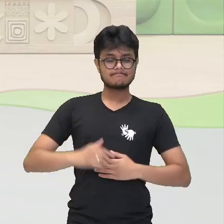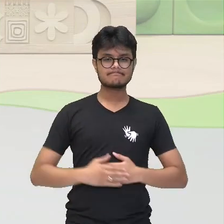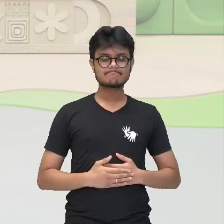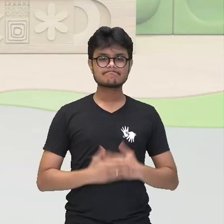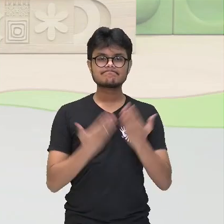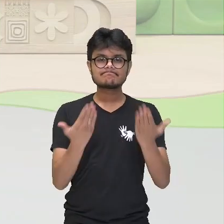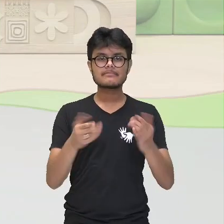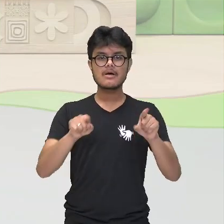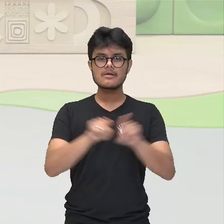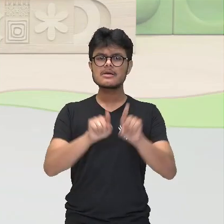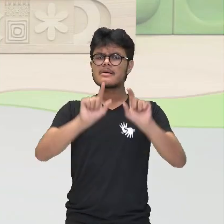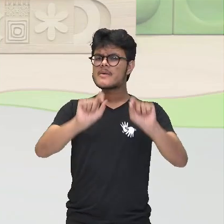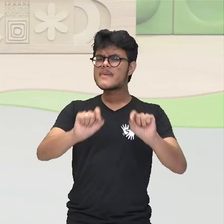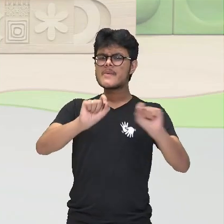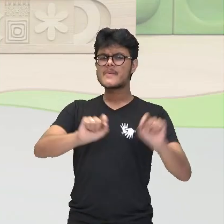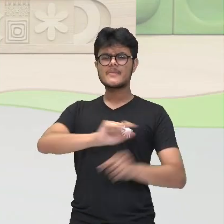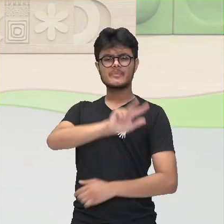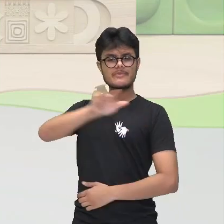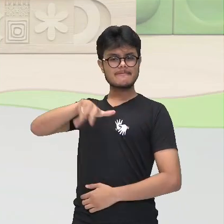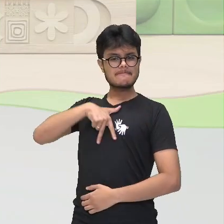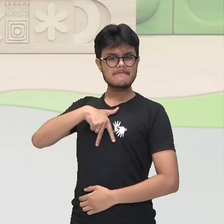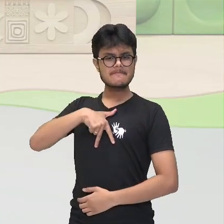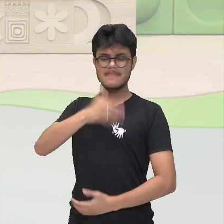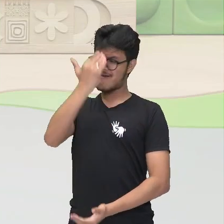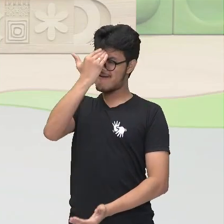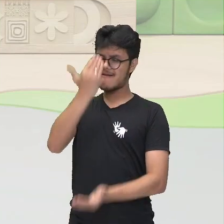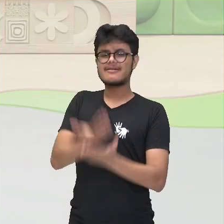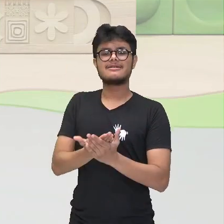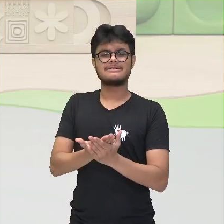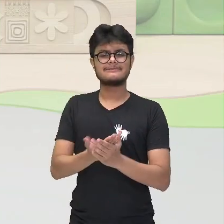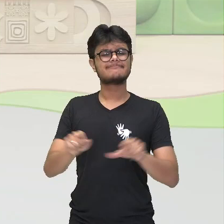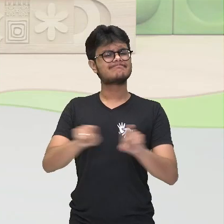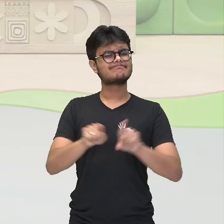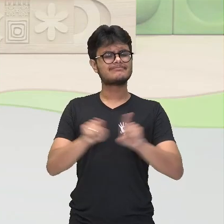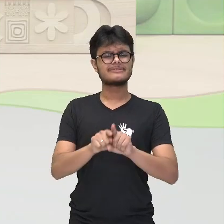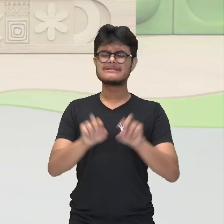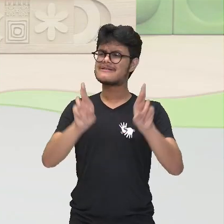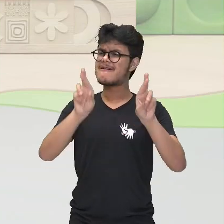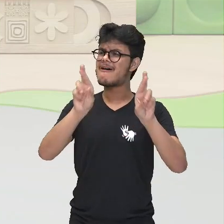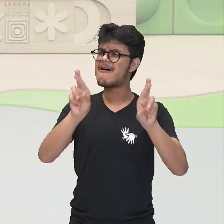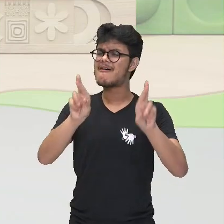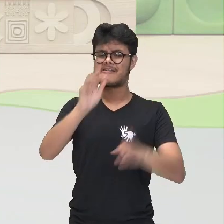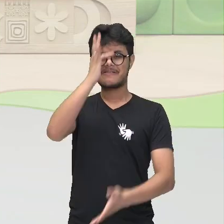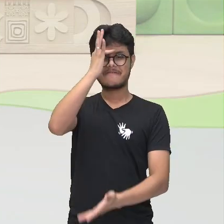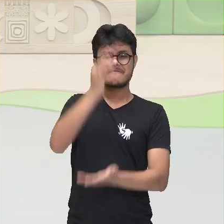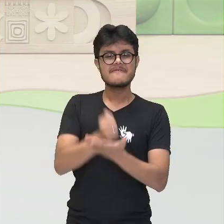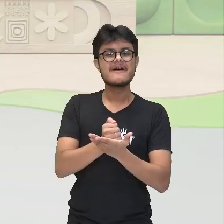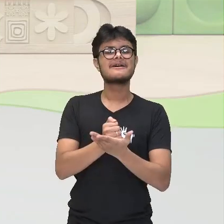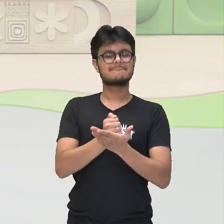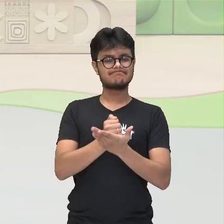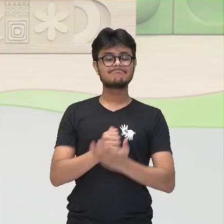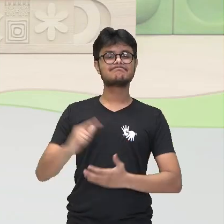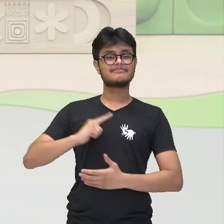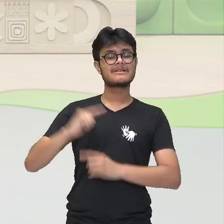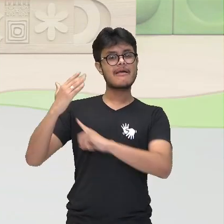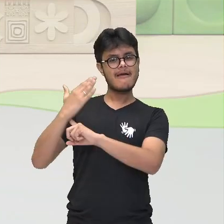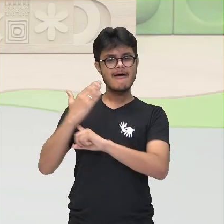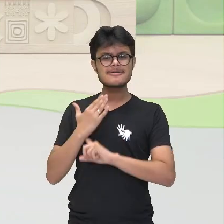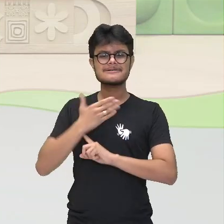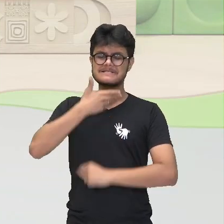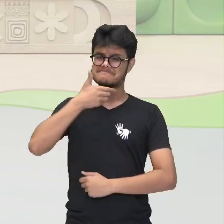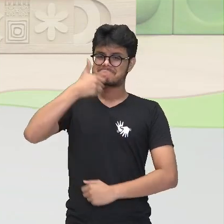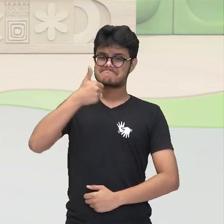a espiritualidade, Aumentar ali a espiritualidade, a fé, ajuda também a ter